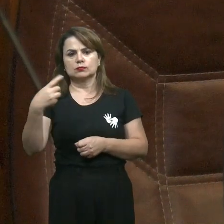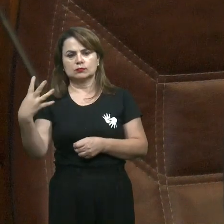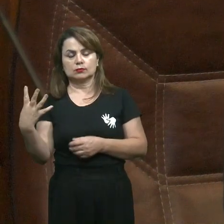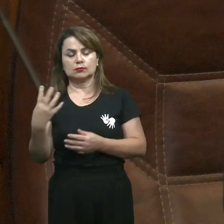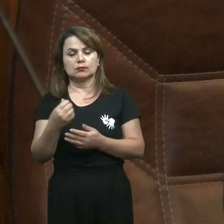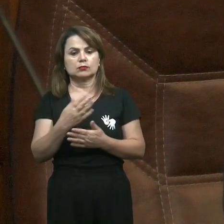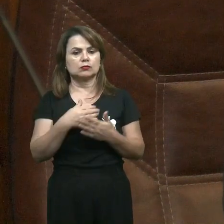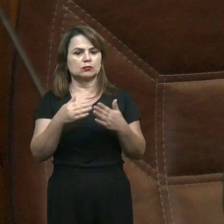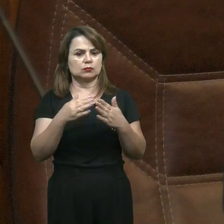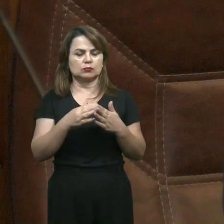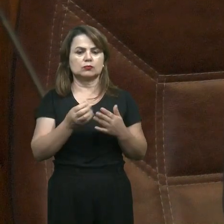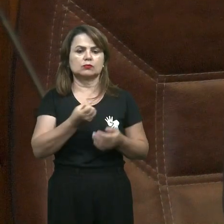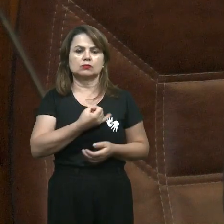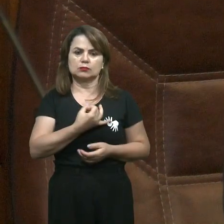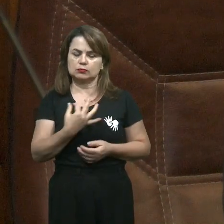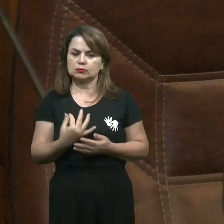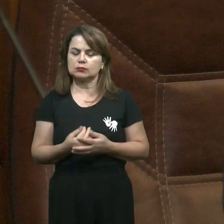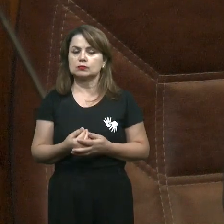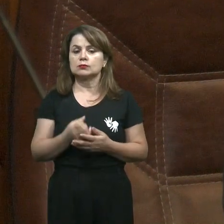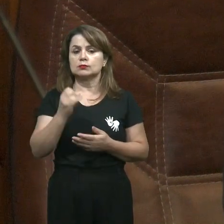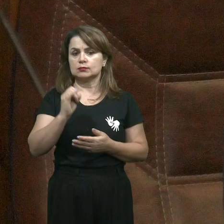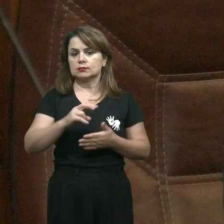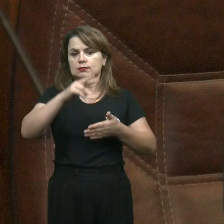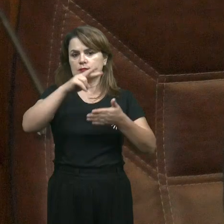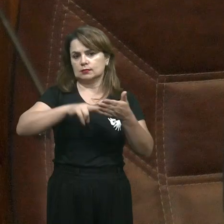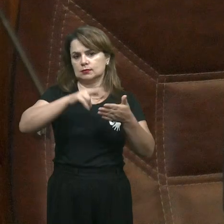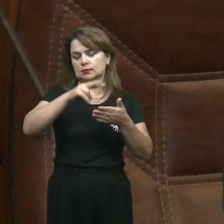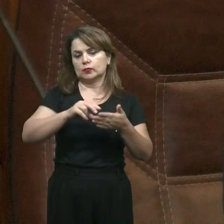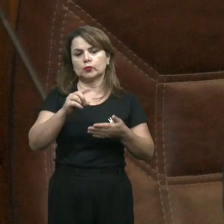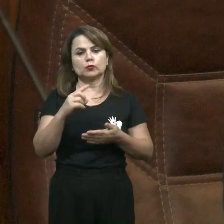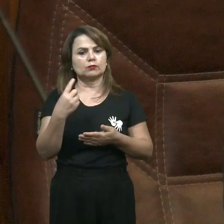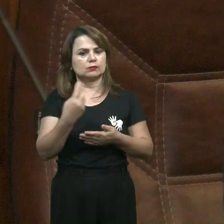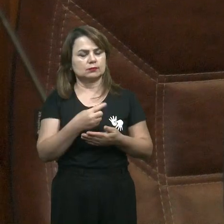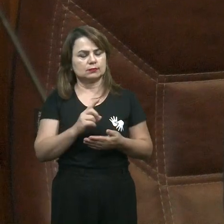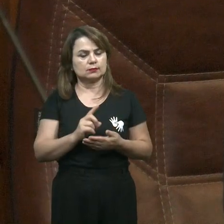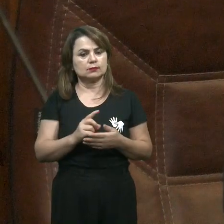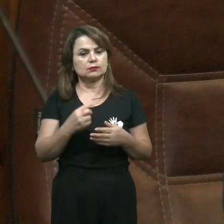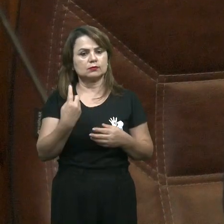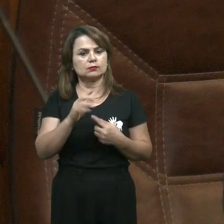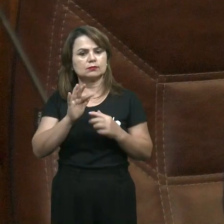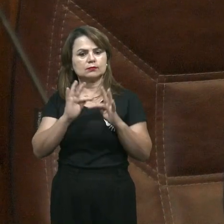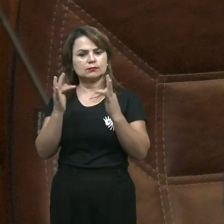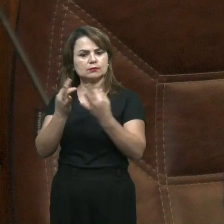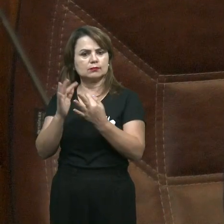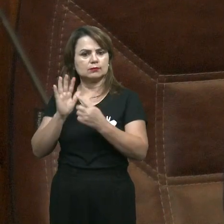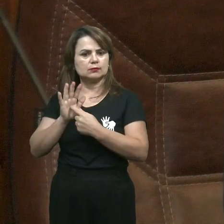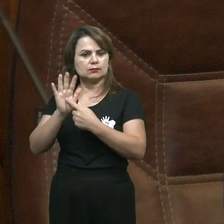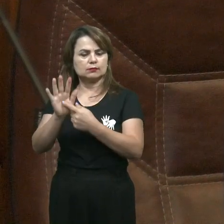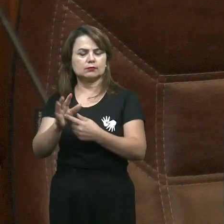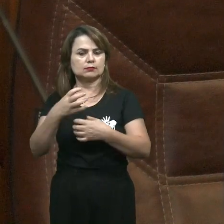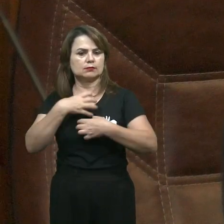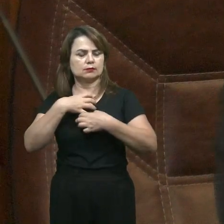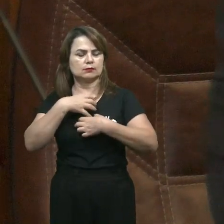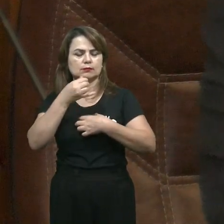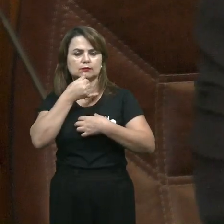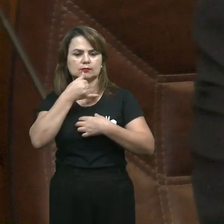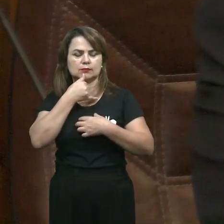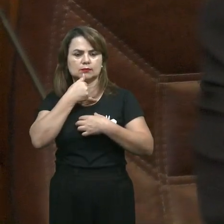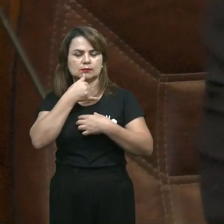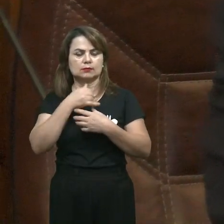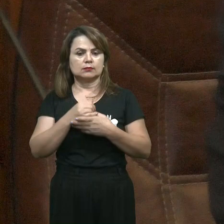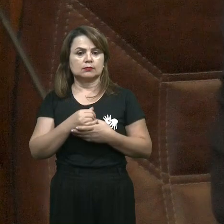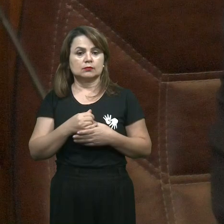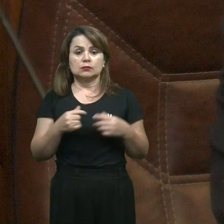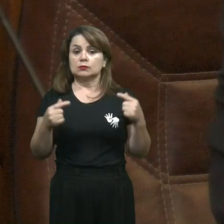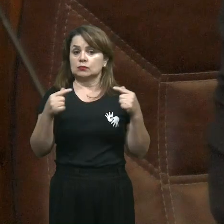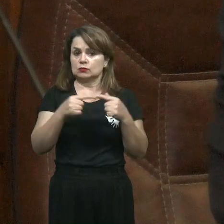de 2024 e 1.780 de 2024, independentemente da sua leitura, a presidência encaminhará as condolências das famílias enlutadas na forma solicitada. De acordo com